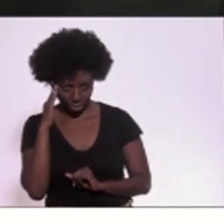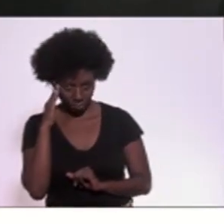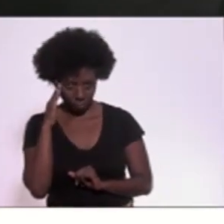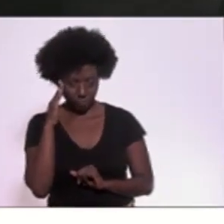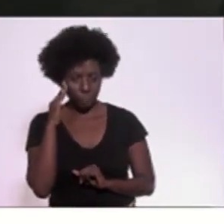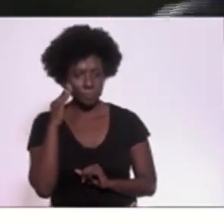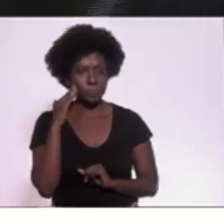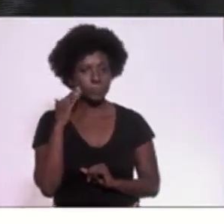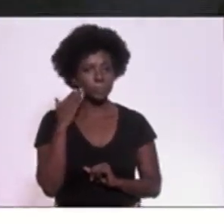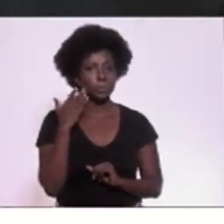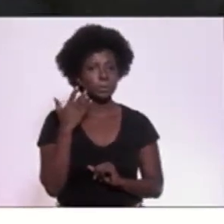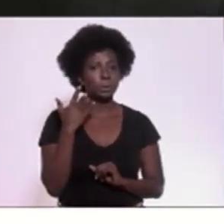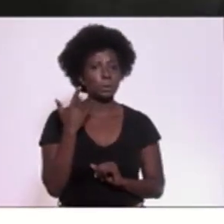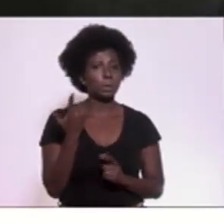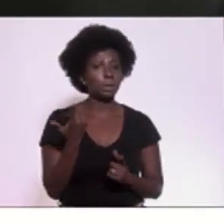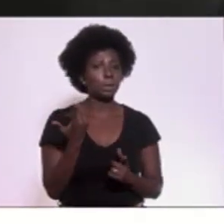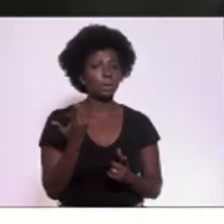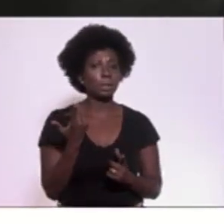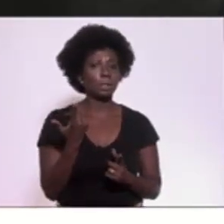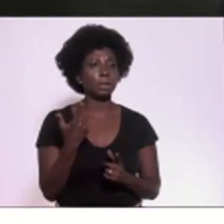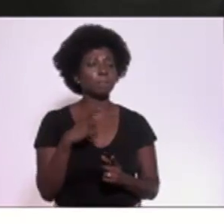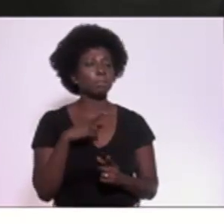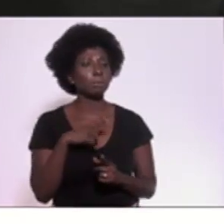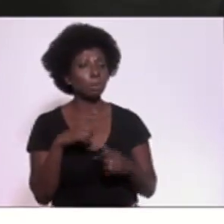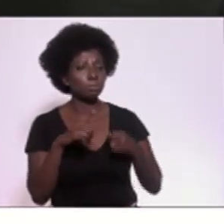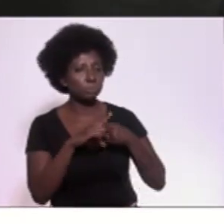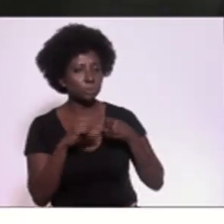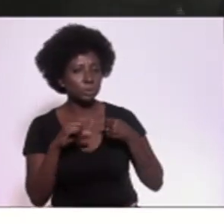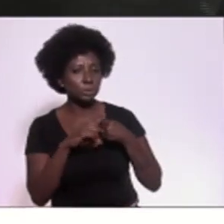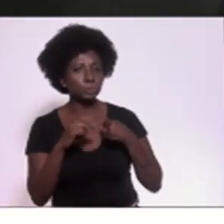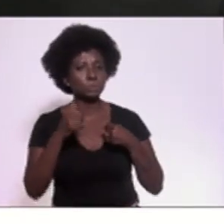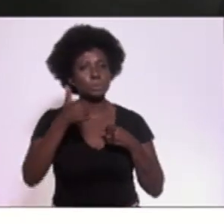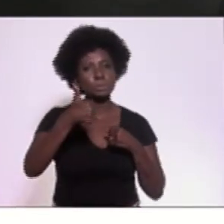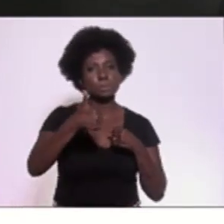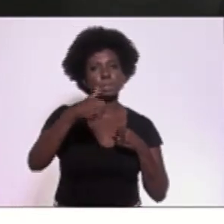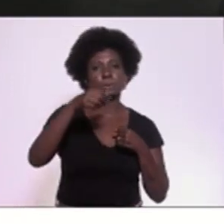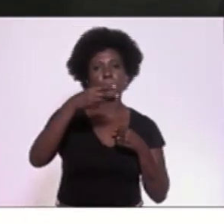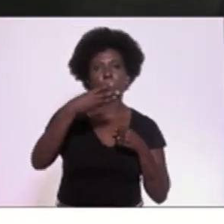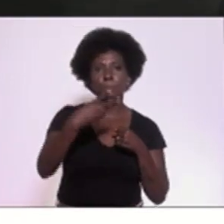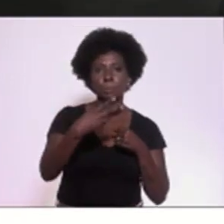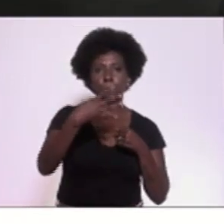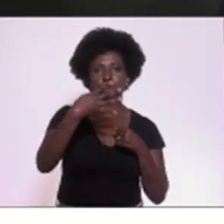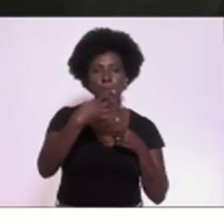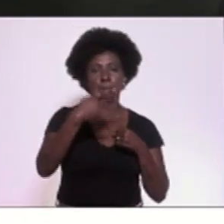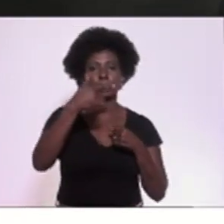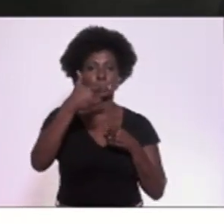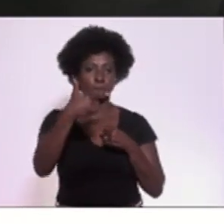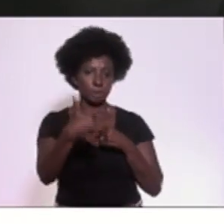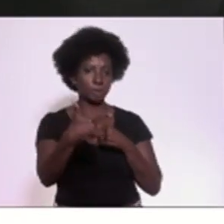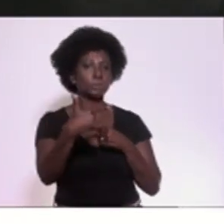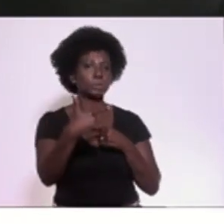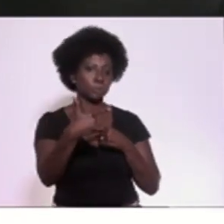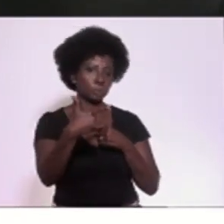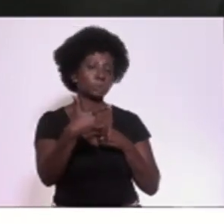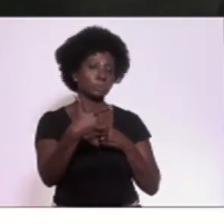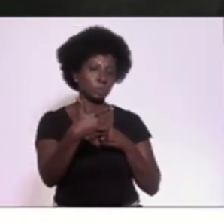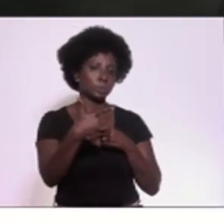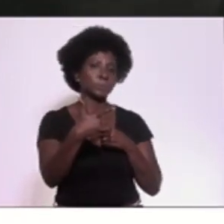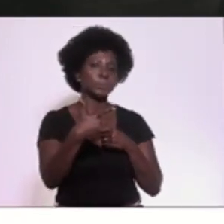Prejudicabilidade, respaldado no artigo 142 do nosso regimento